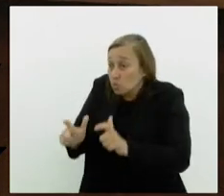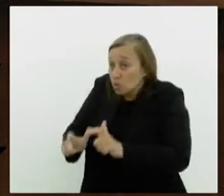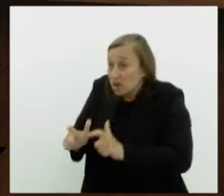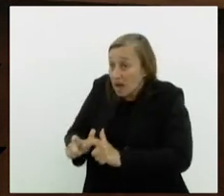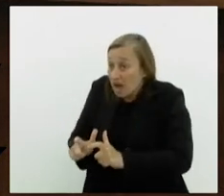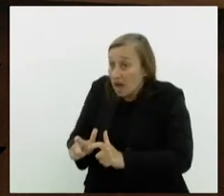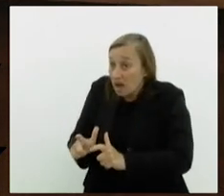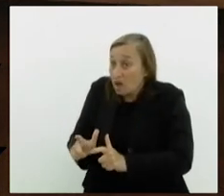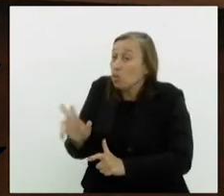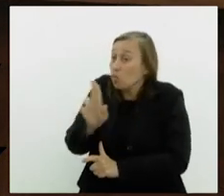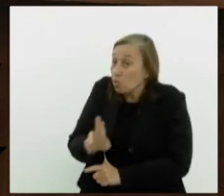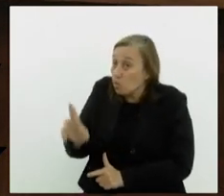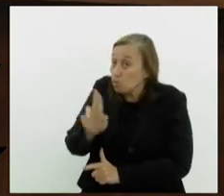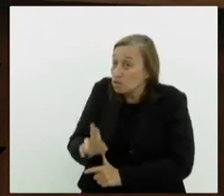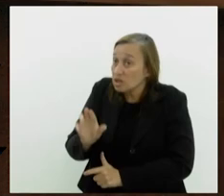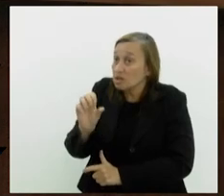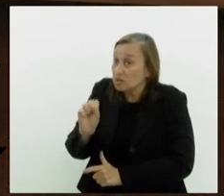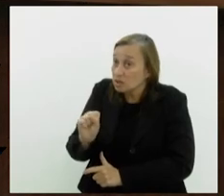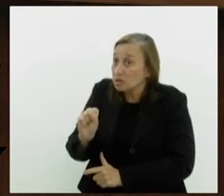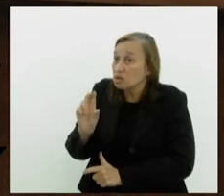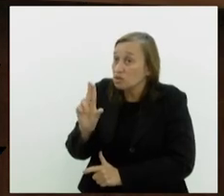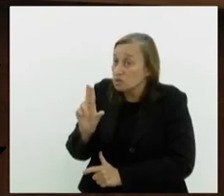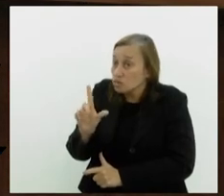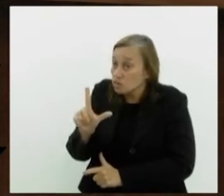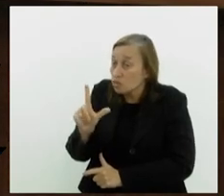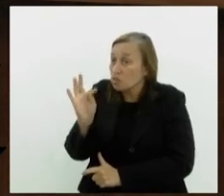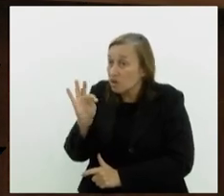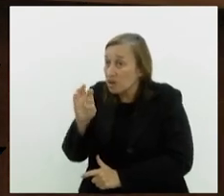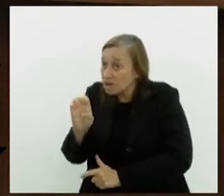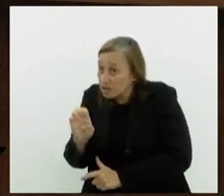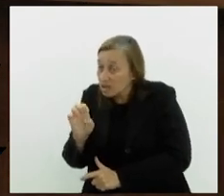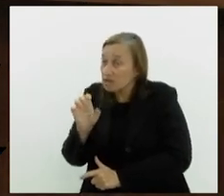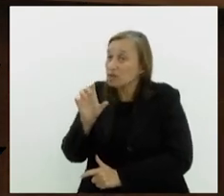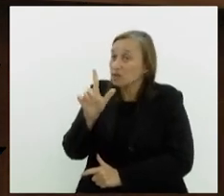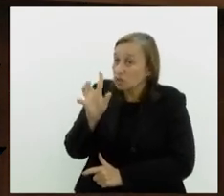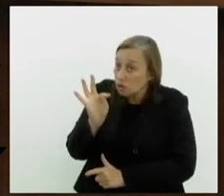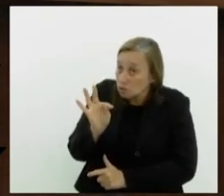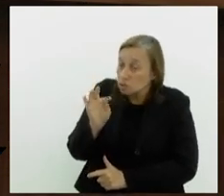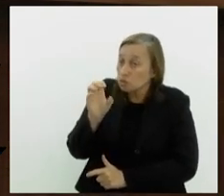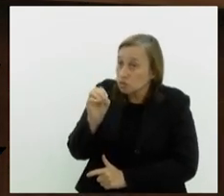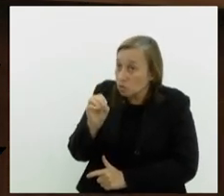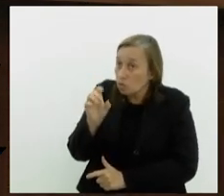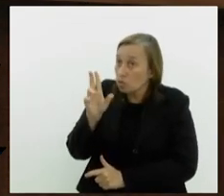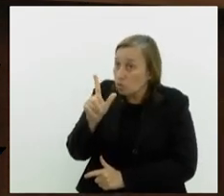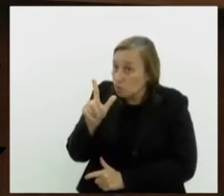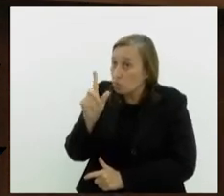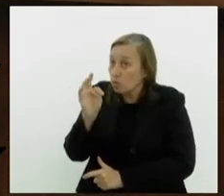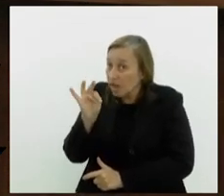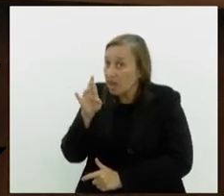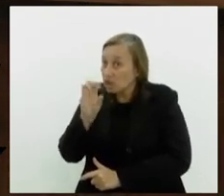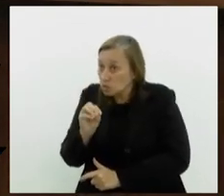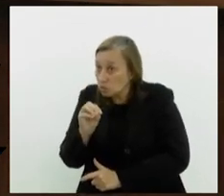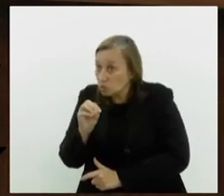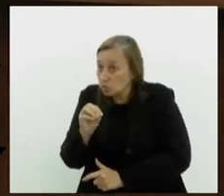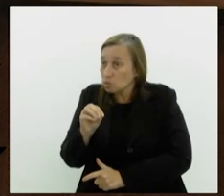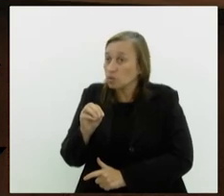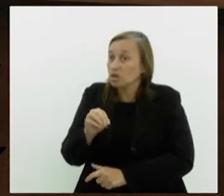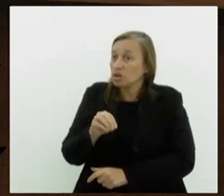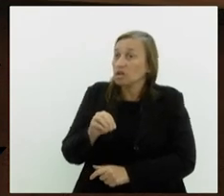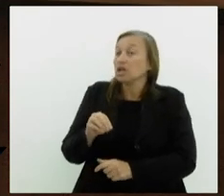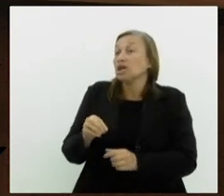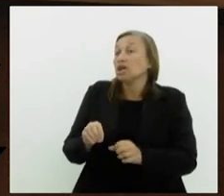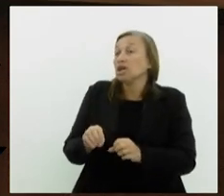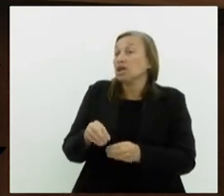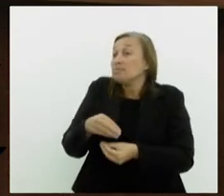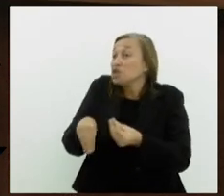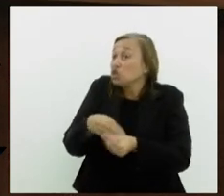utiliza solvente, mais precisamente o tolueno, e aí, cá entre nós, teria que ser uma quantidade de droga refinada a ponto de contaminar